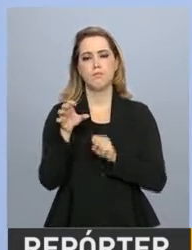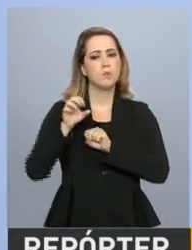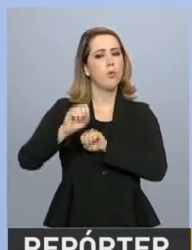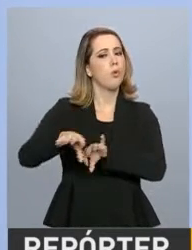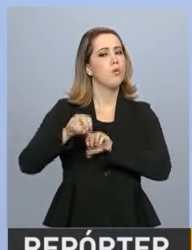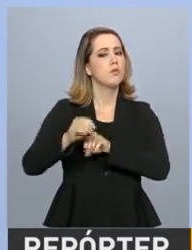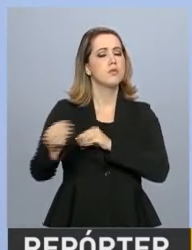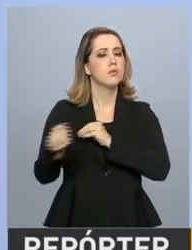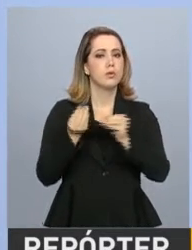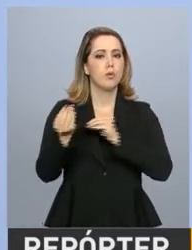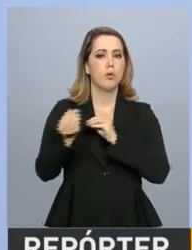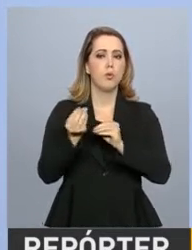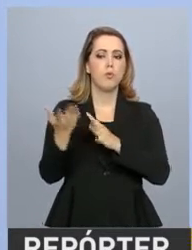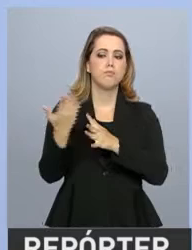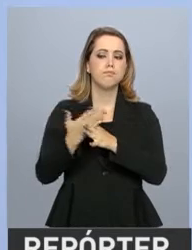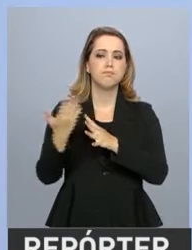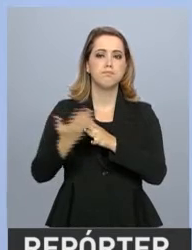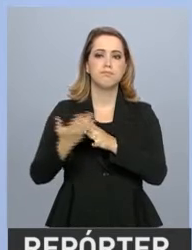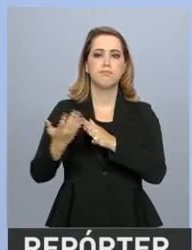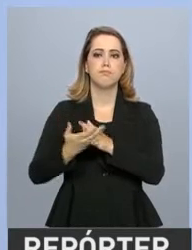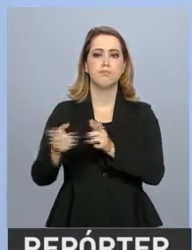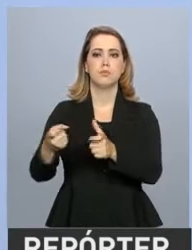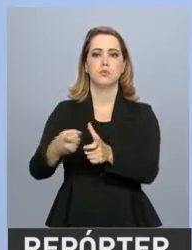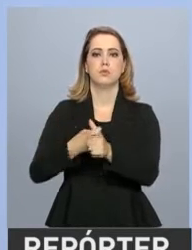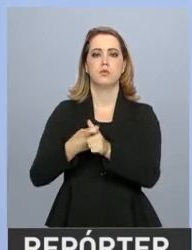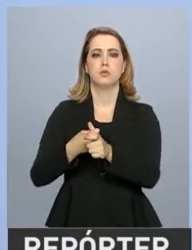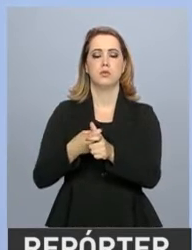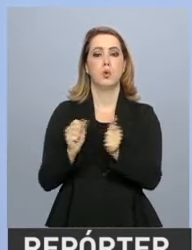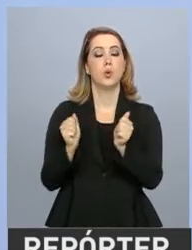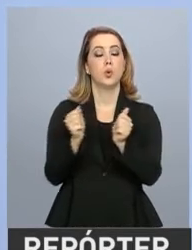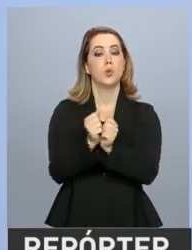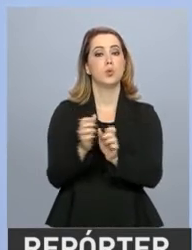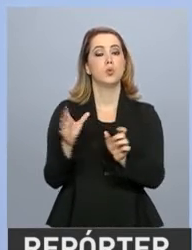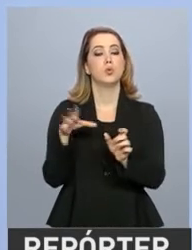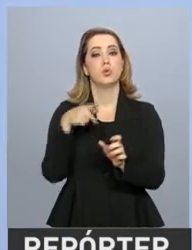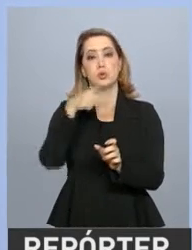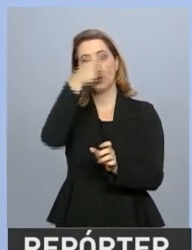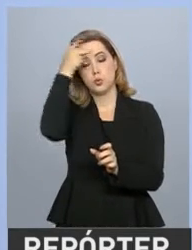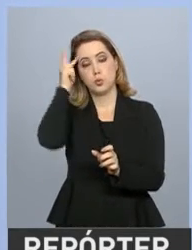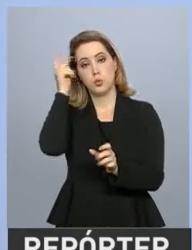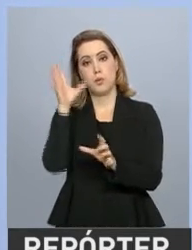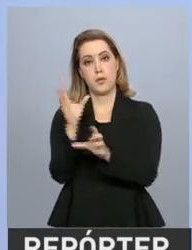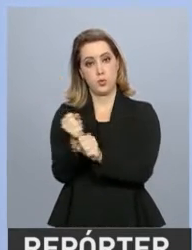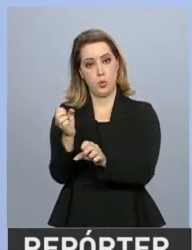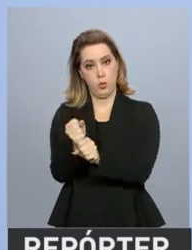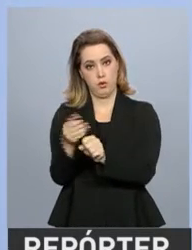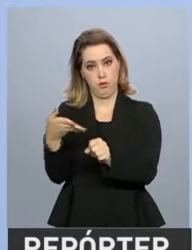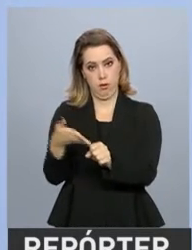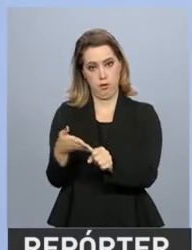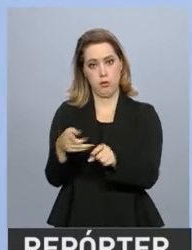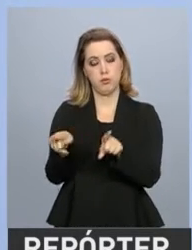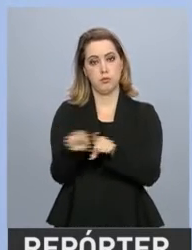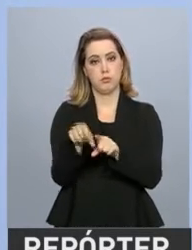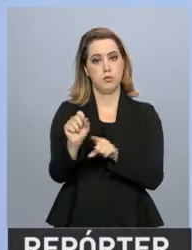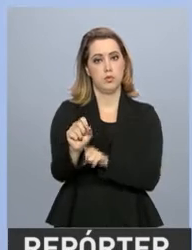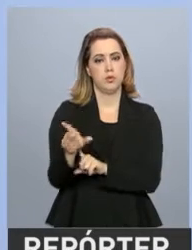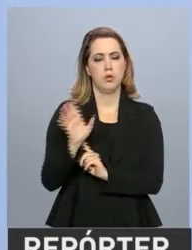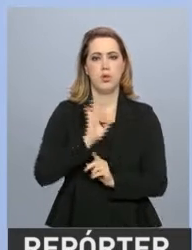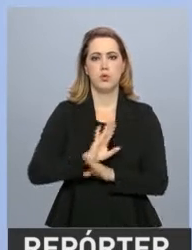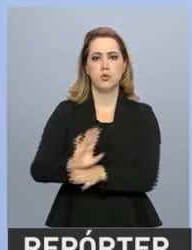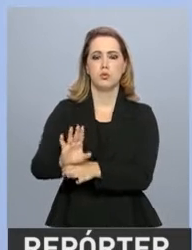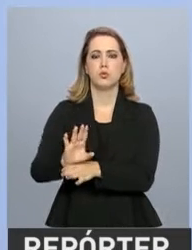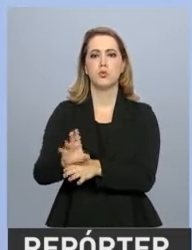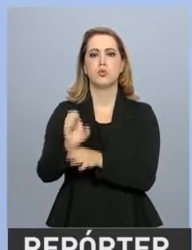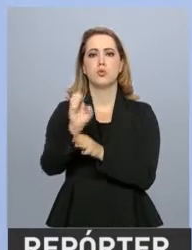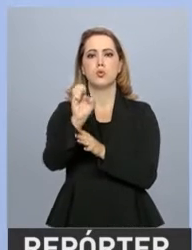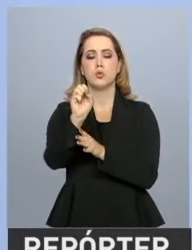pequenas empresas junto com seus computadores um apoio do sebrae para elas até 31